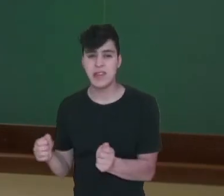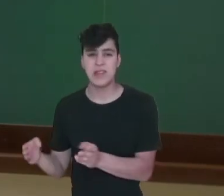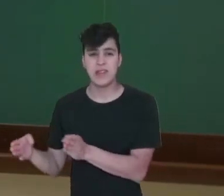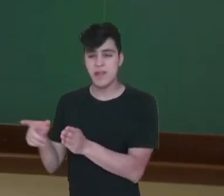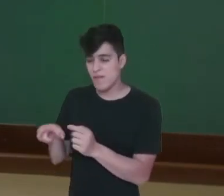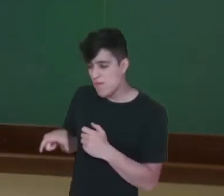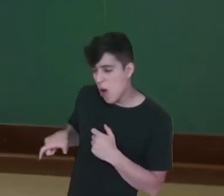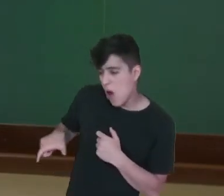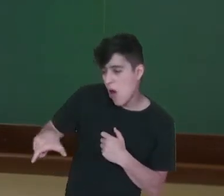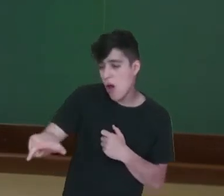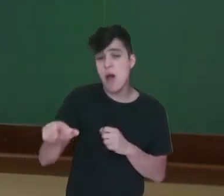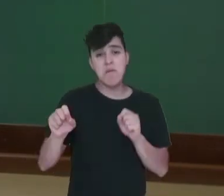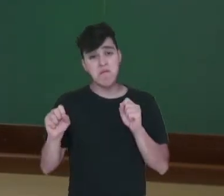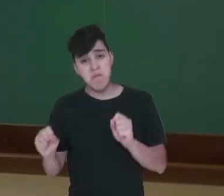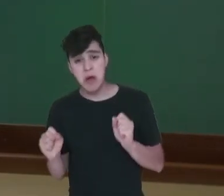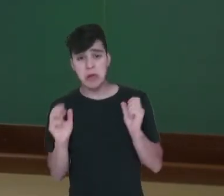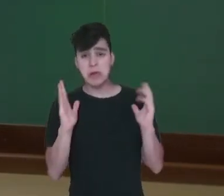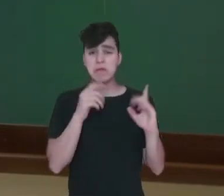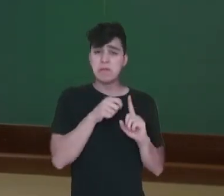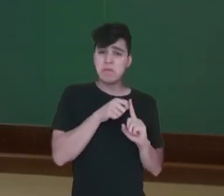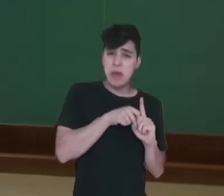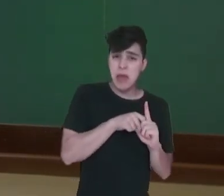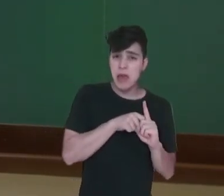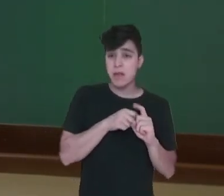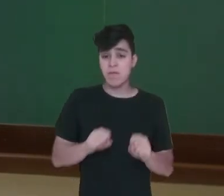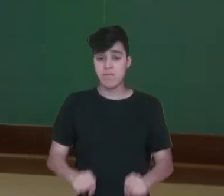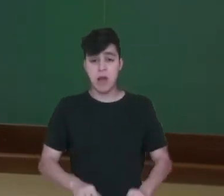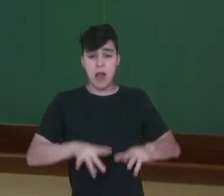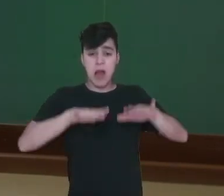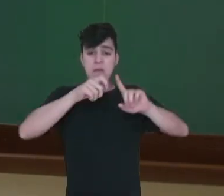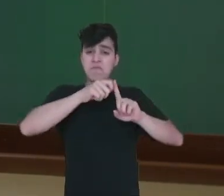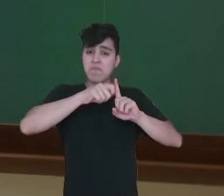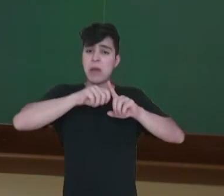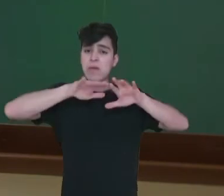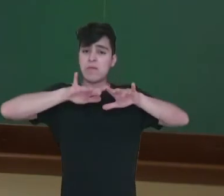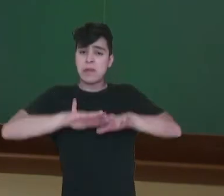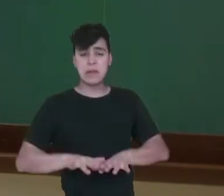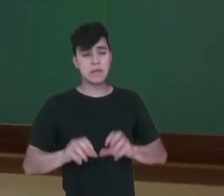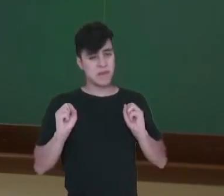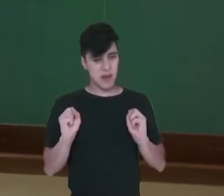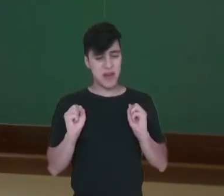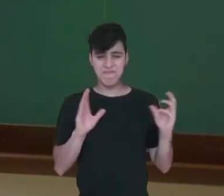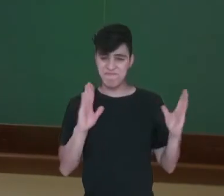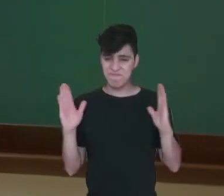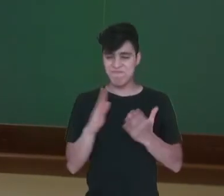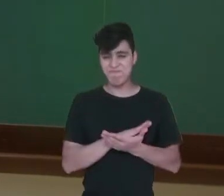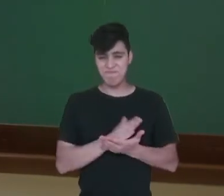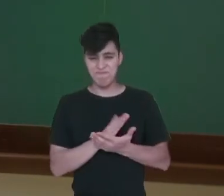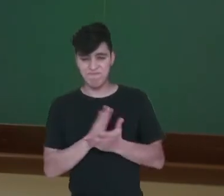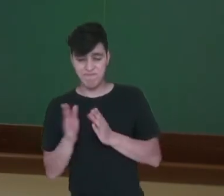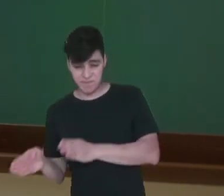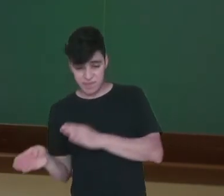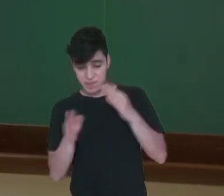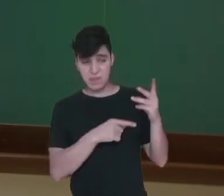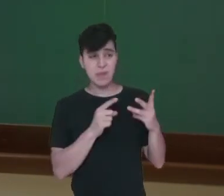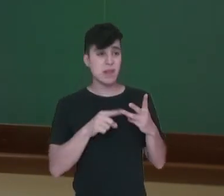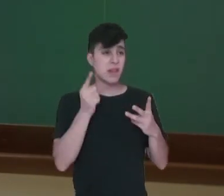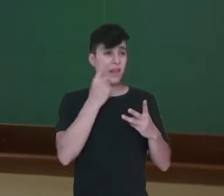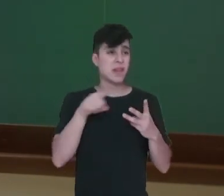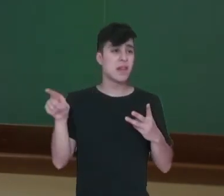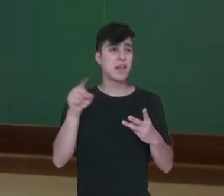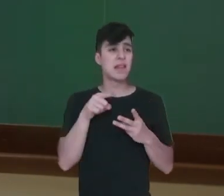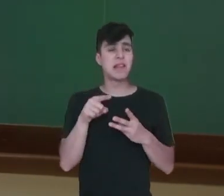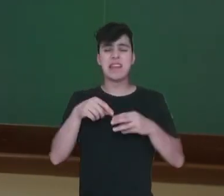rios, que podem em alguns períodos estar inundadas e em outros períodos não. Aí nós temos também a mata de